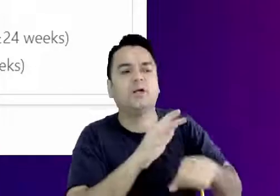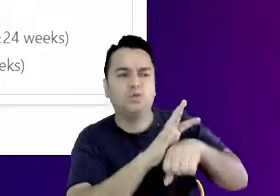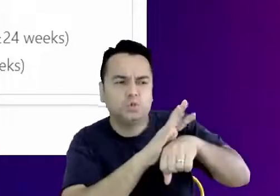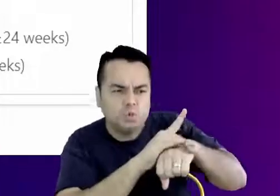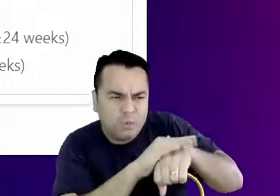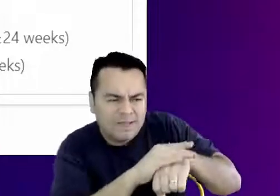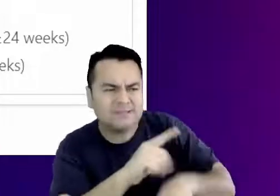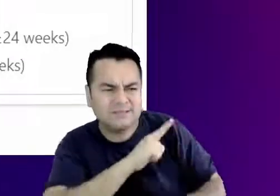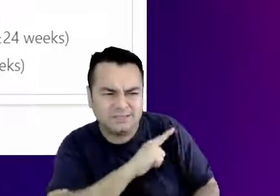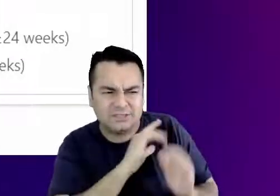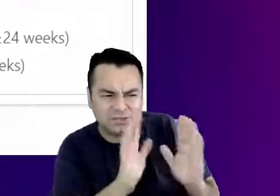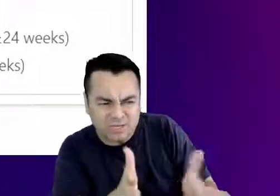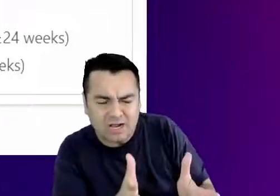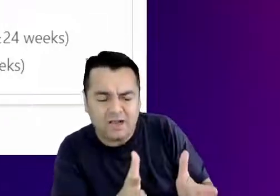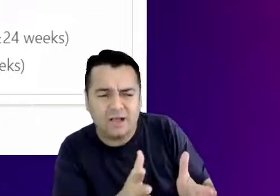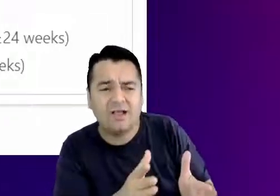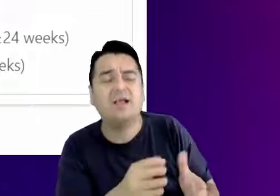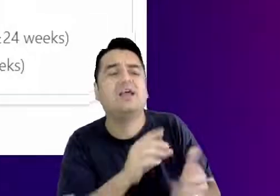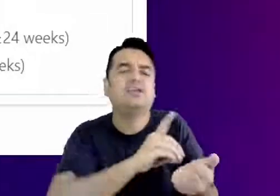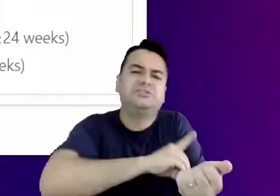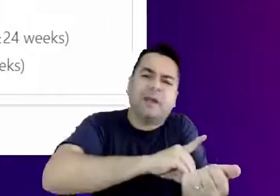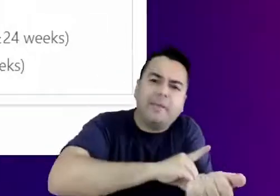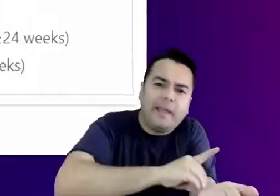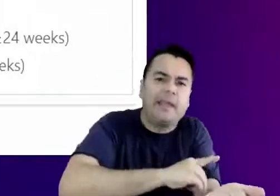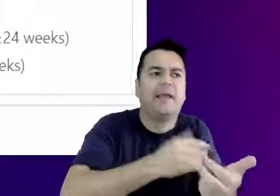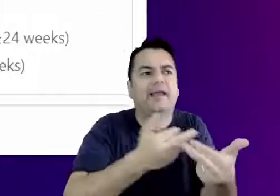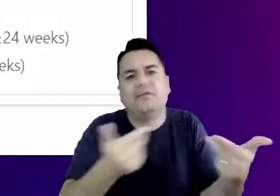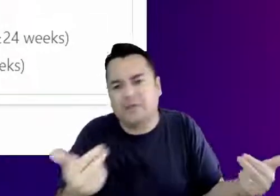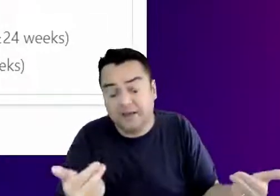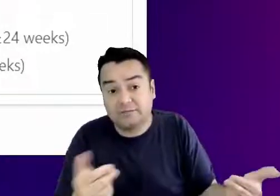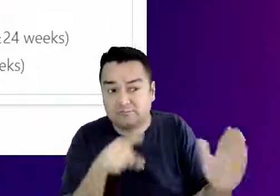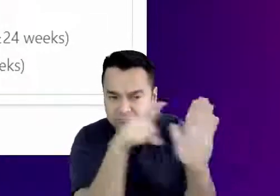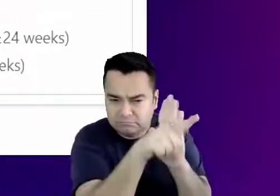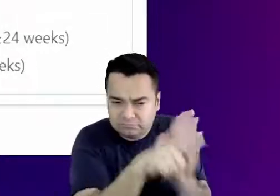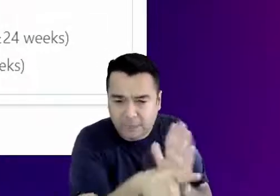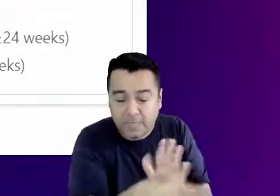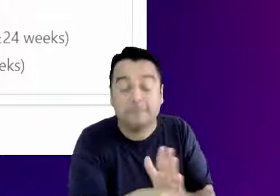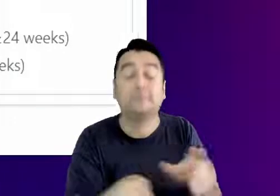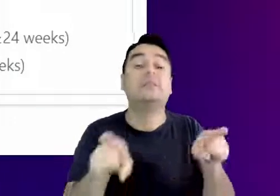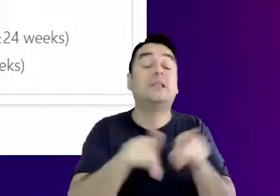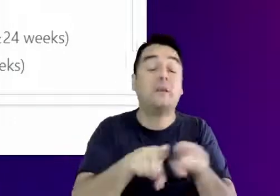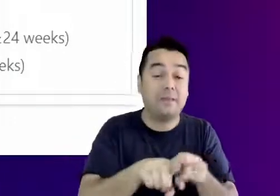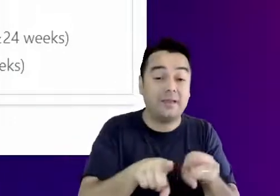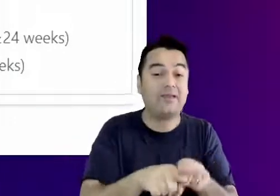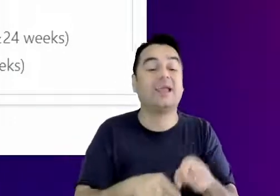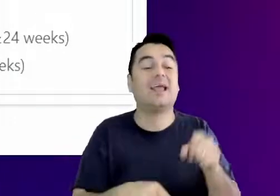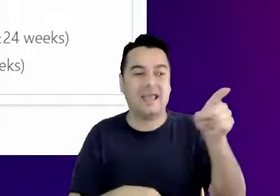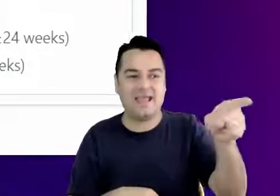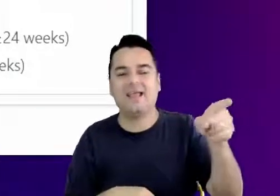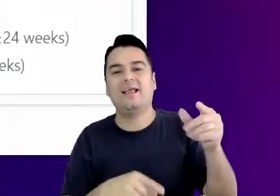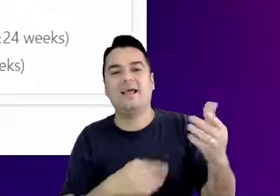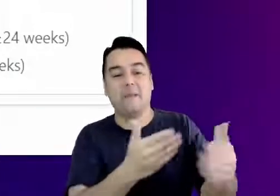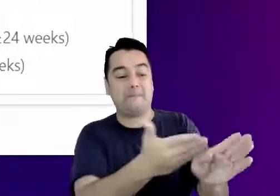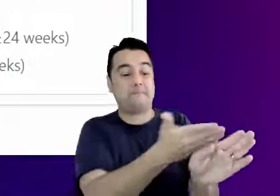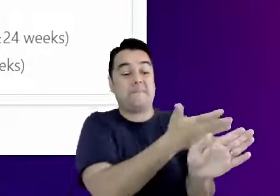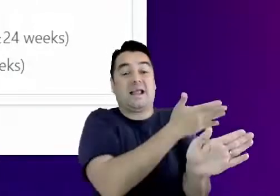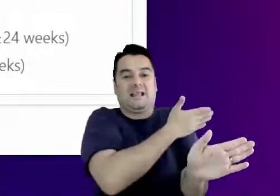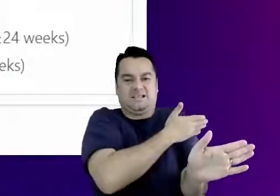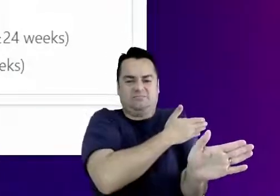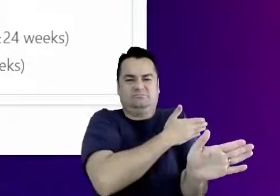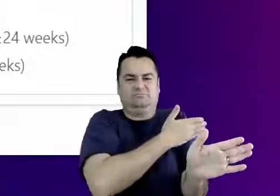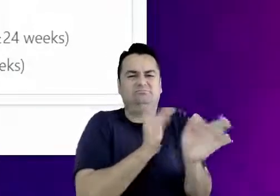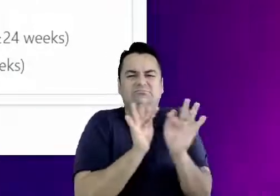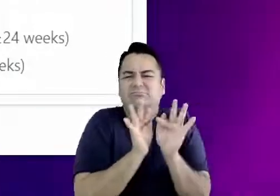gente sabe que aumenta o risco de pré-eclâmpsia e também a história obstétrica pregressa, ou seja, muito simples de